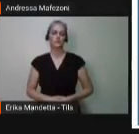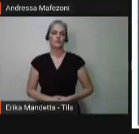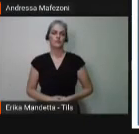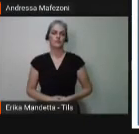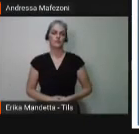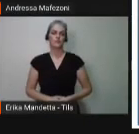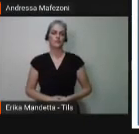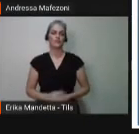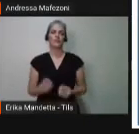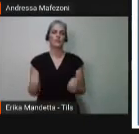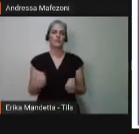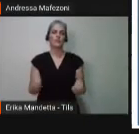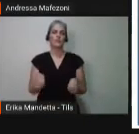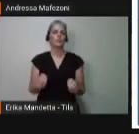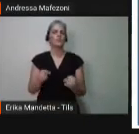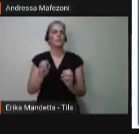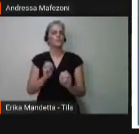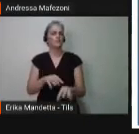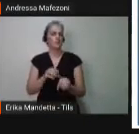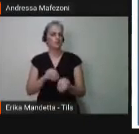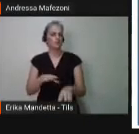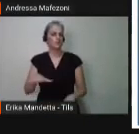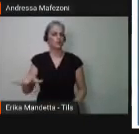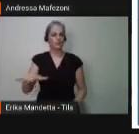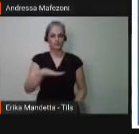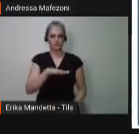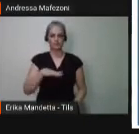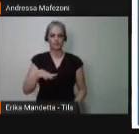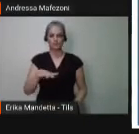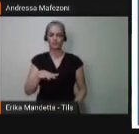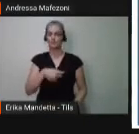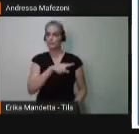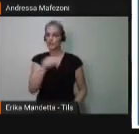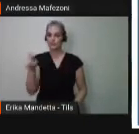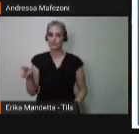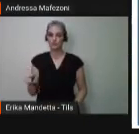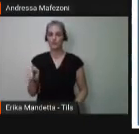campo educacional, de modo que vocês possam